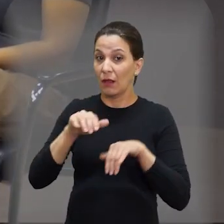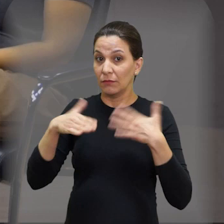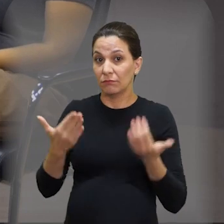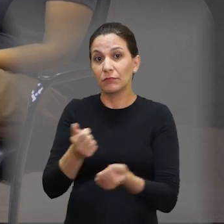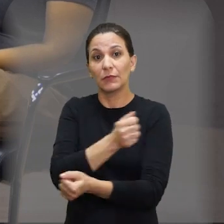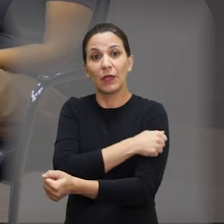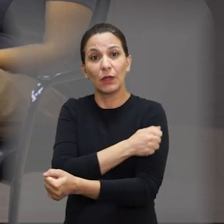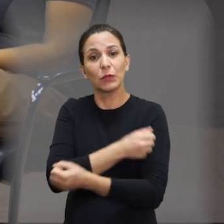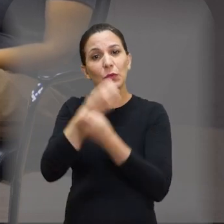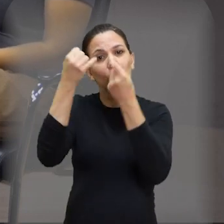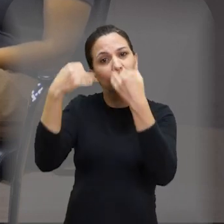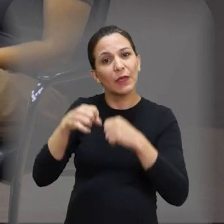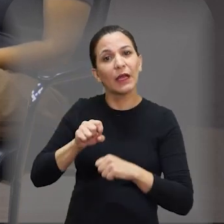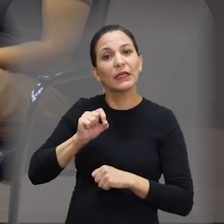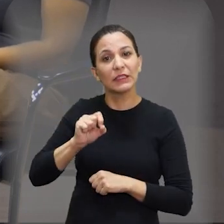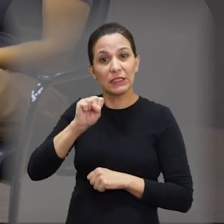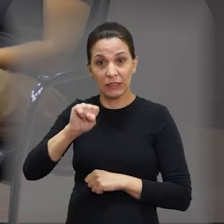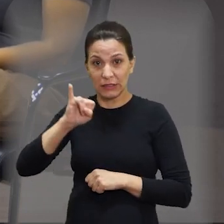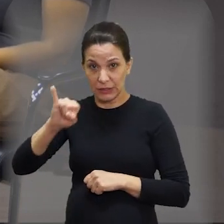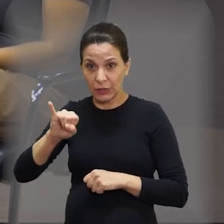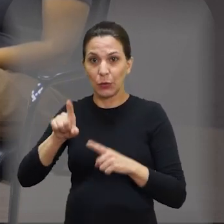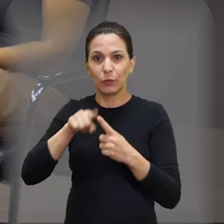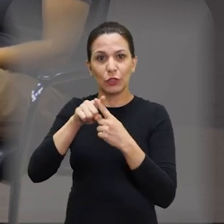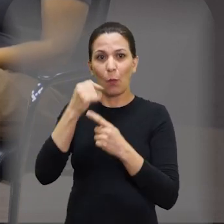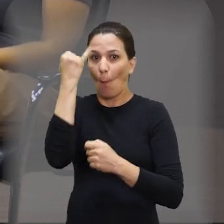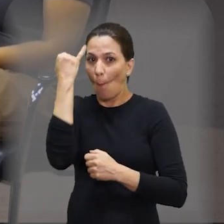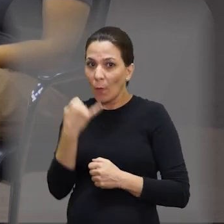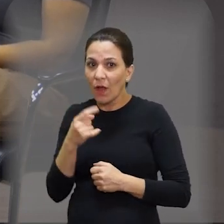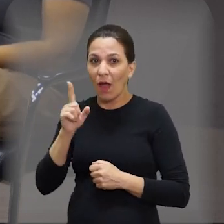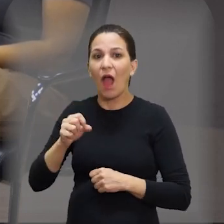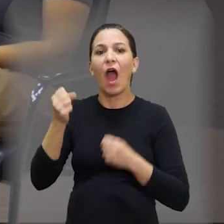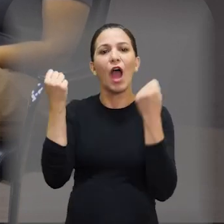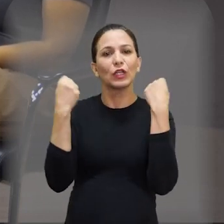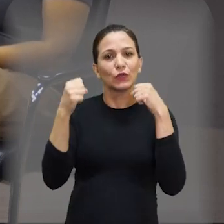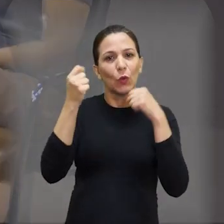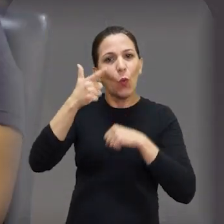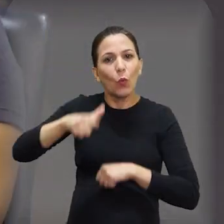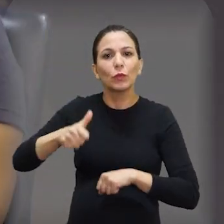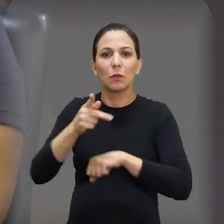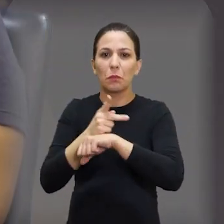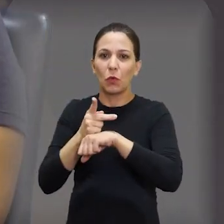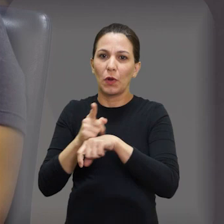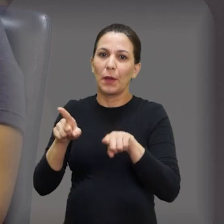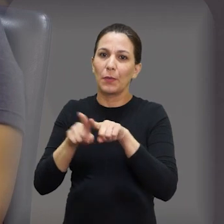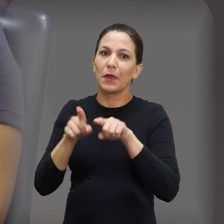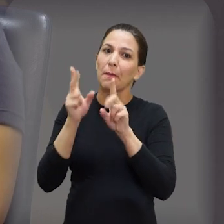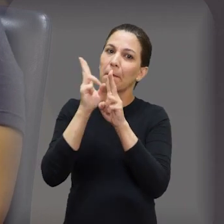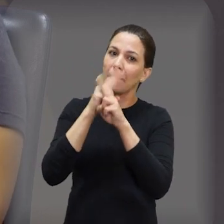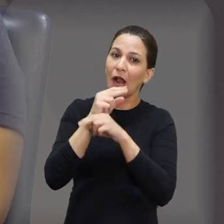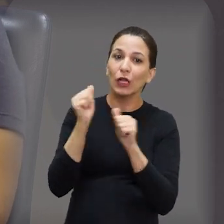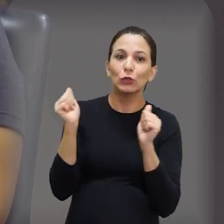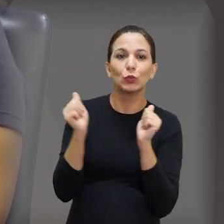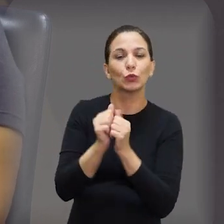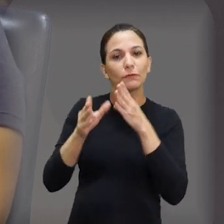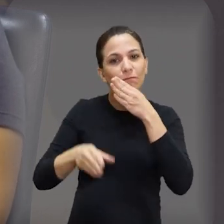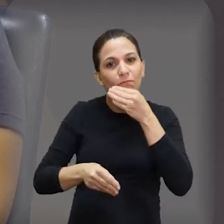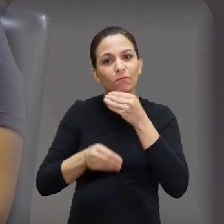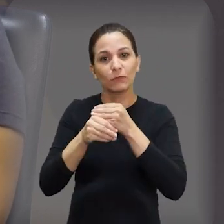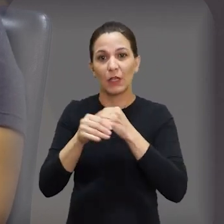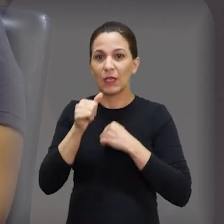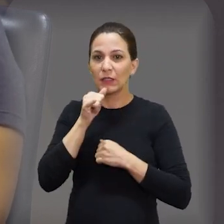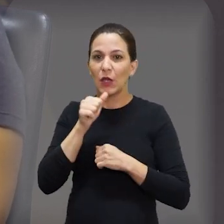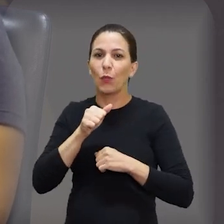objetivo o emagrecimento, que ele também procure uma outra atividade complementar, normalmente uma atividade aeróbica